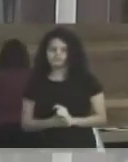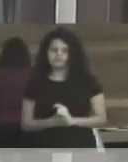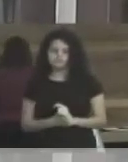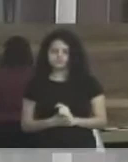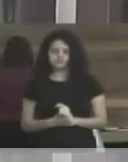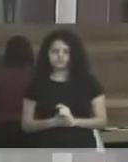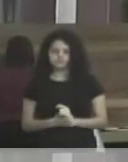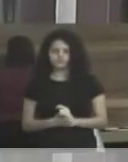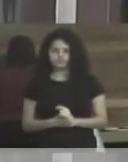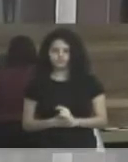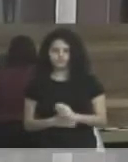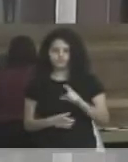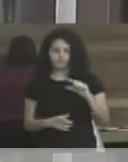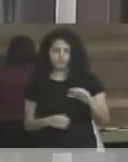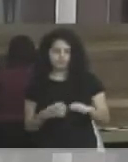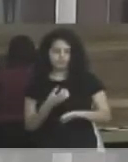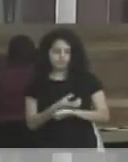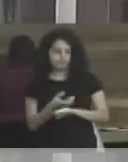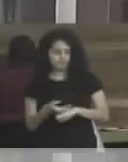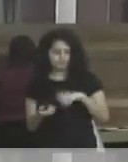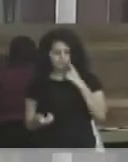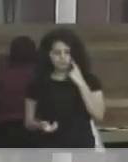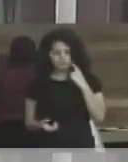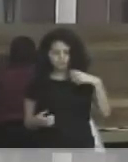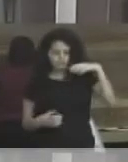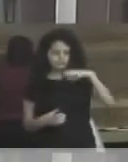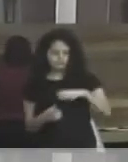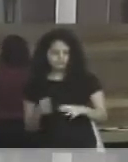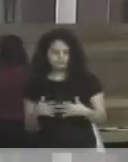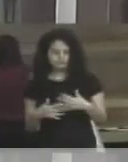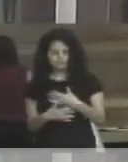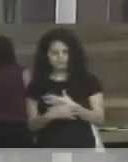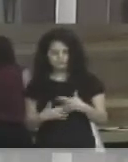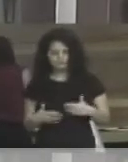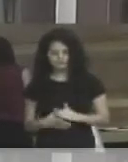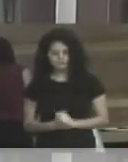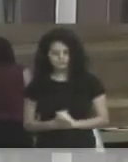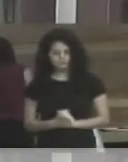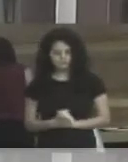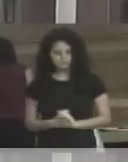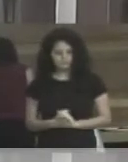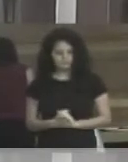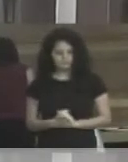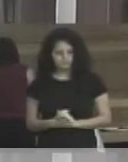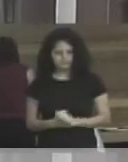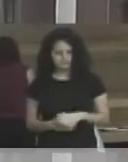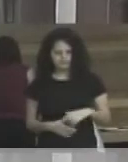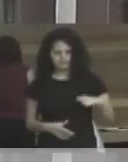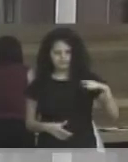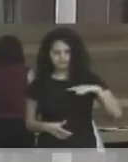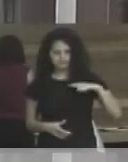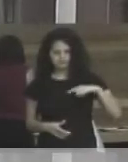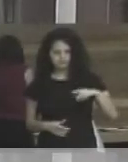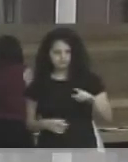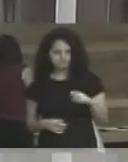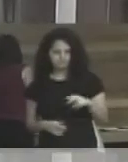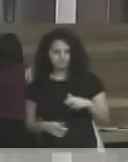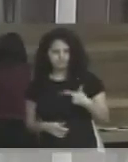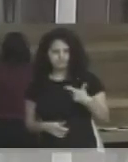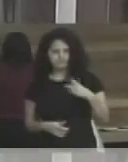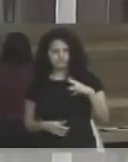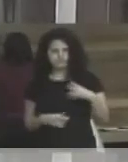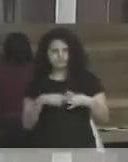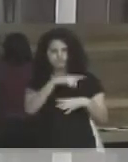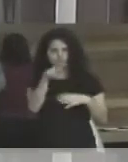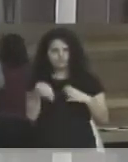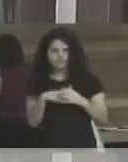é uma das poucas praças que eu vejo na cidade em que sempre, 24 horas, tem gente ali. Tem gente praticando um esportezinho,